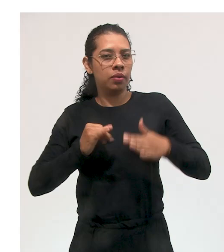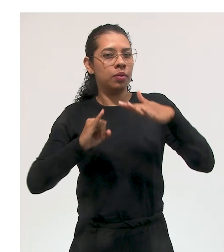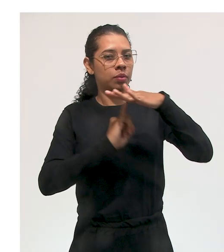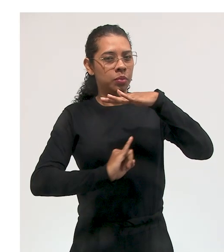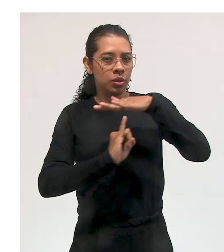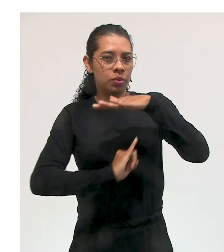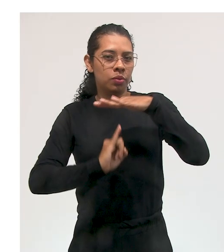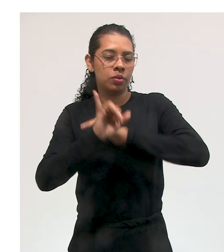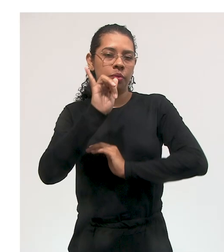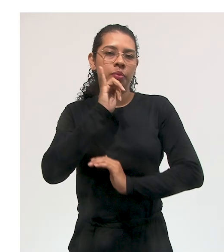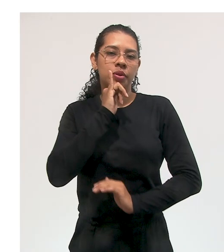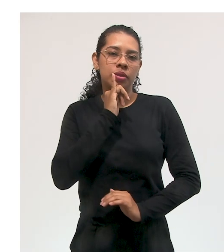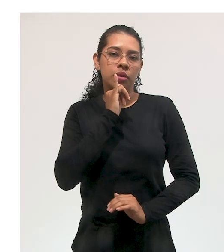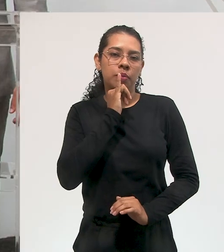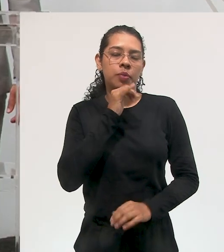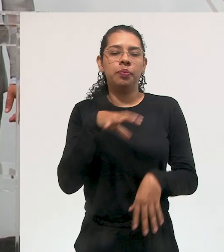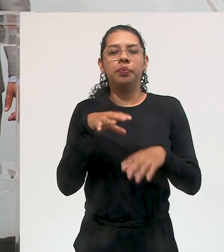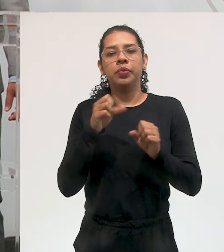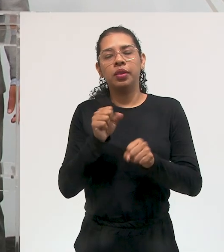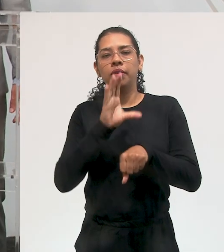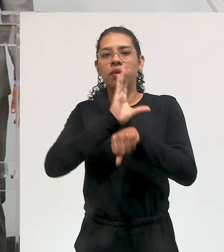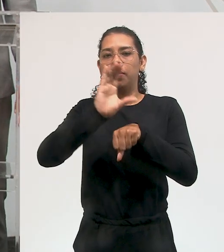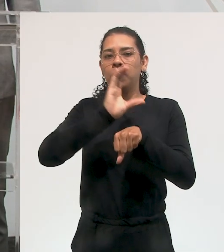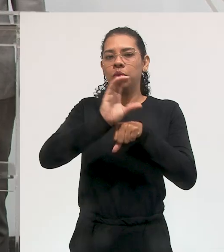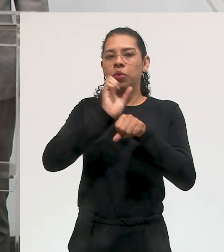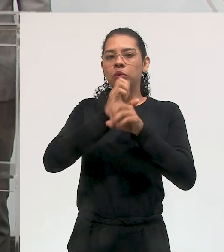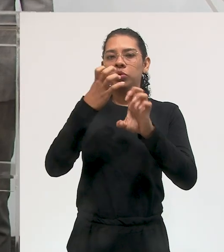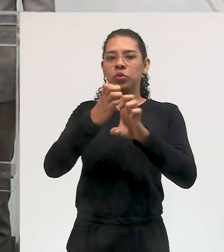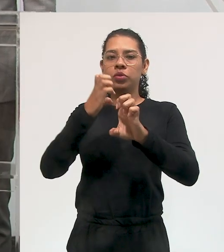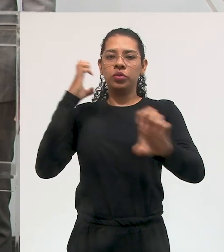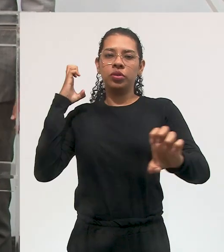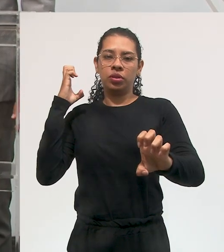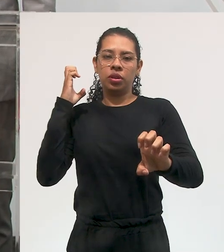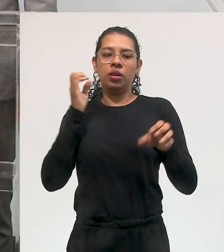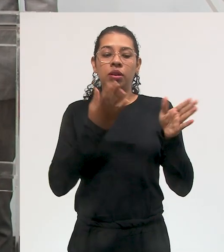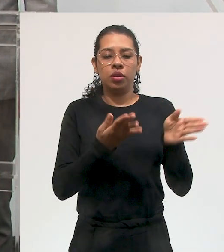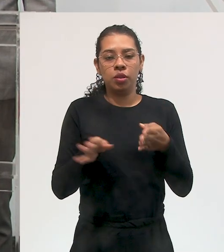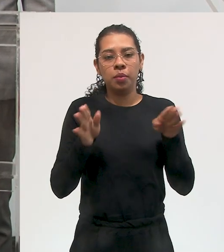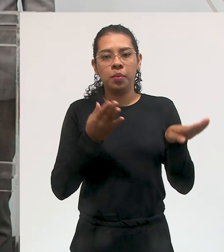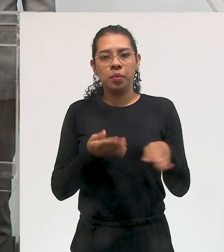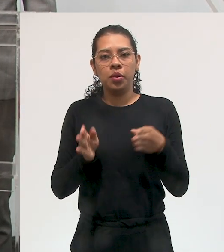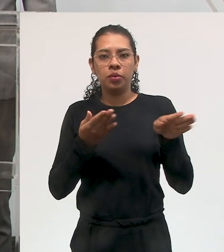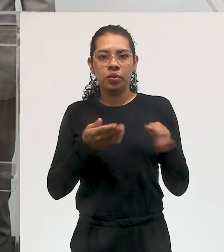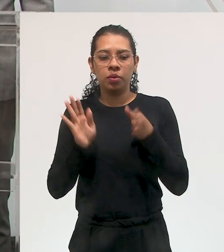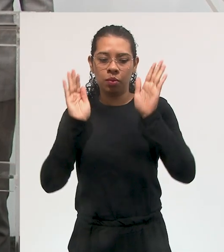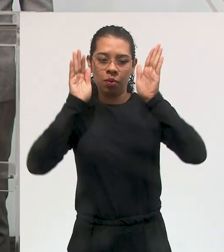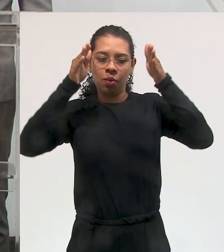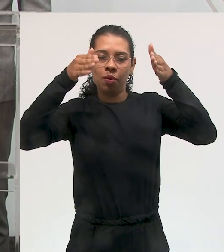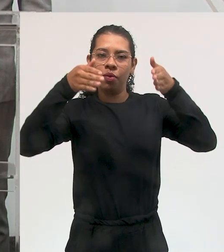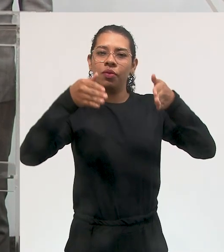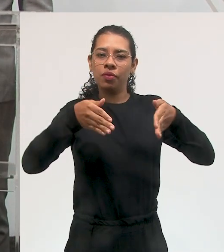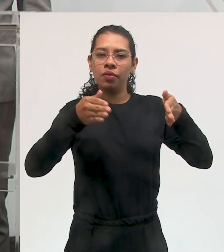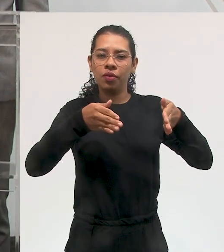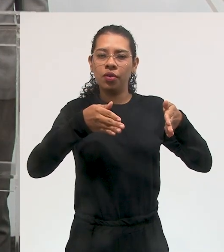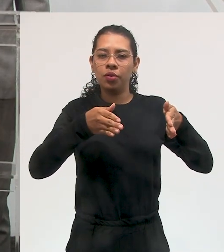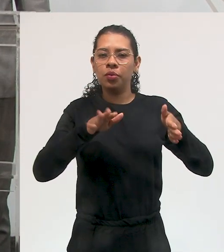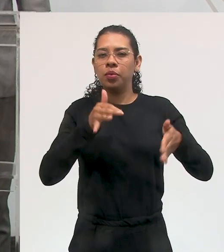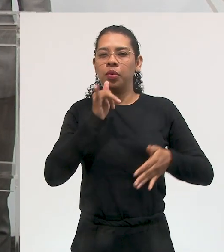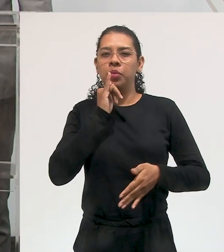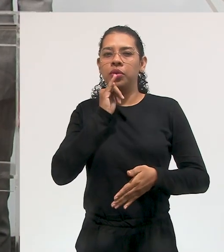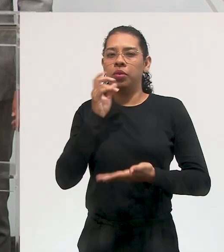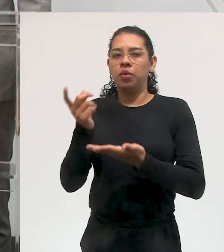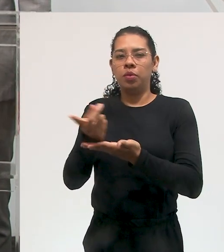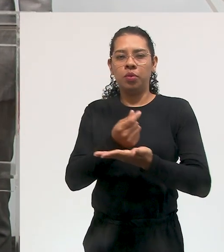numa instituição, por exemplo, vai abrir agora um curso de engenharia de produção que está ligado àquela